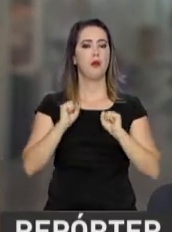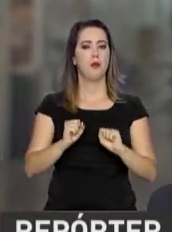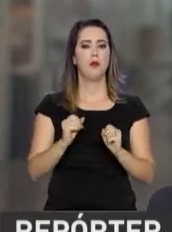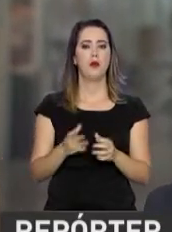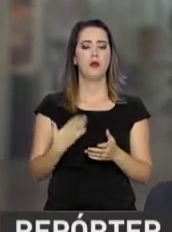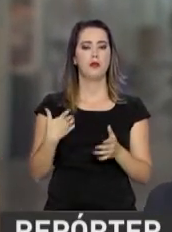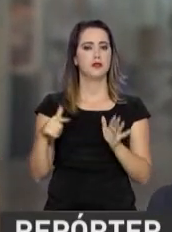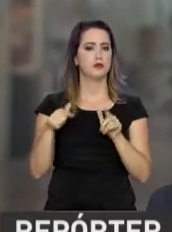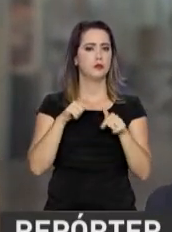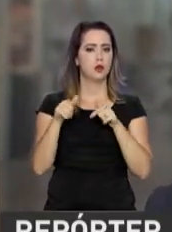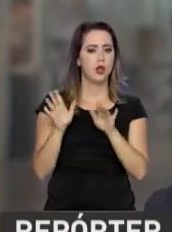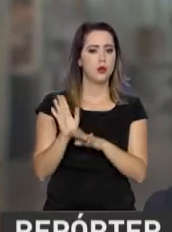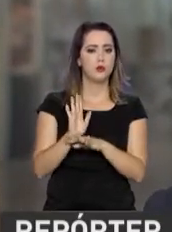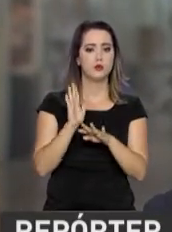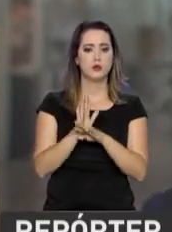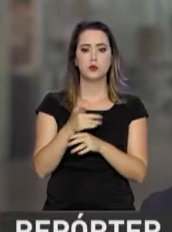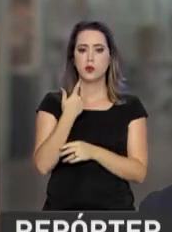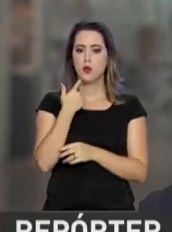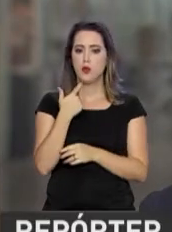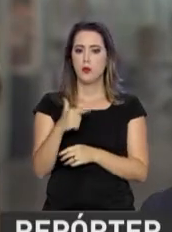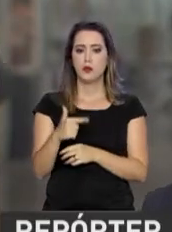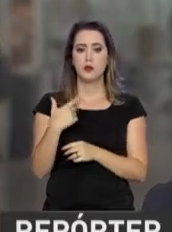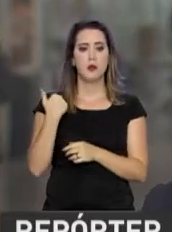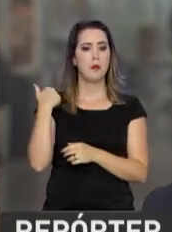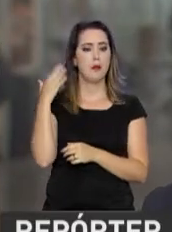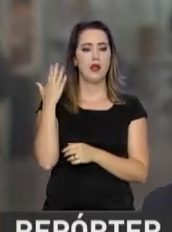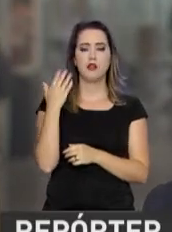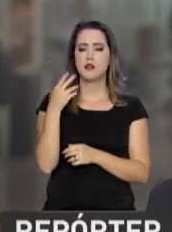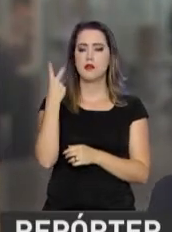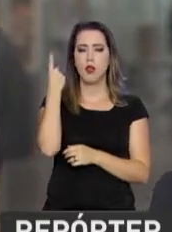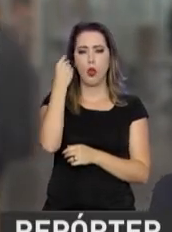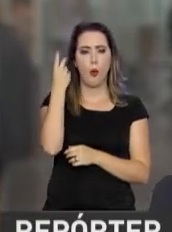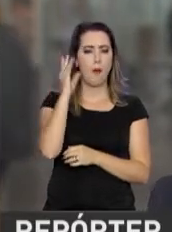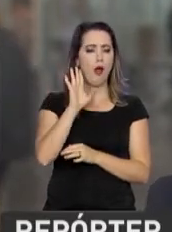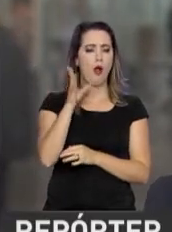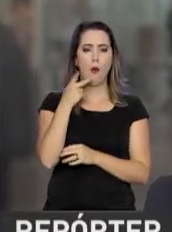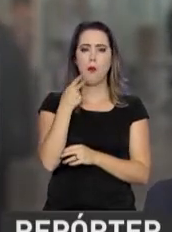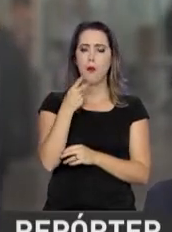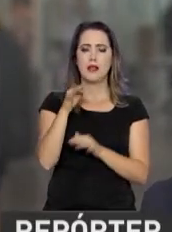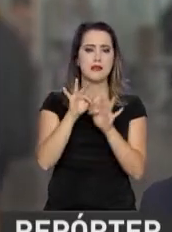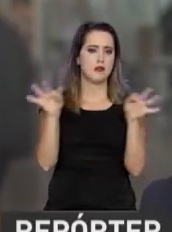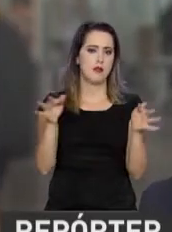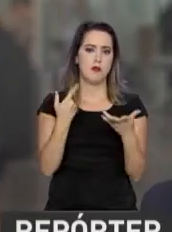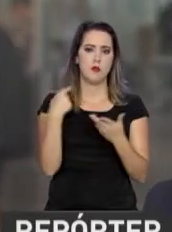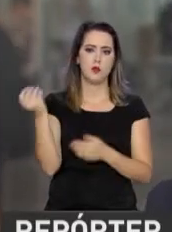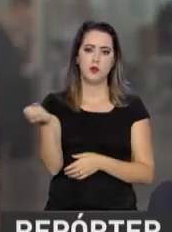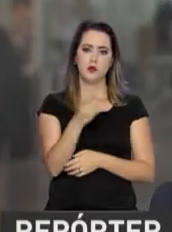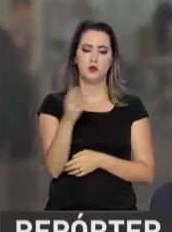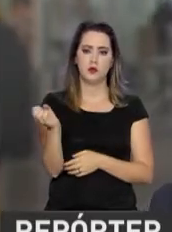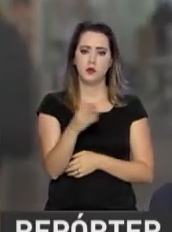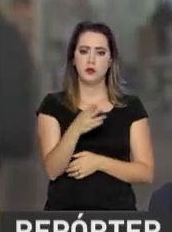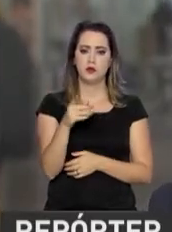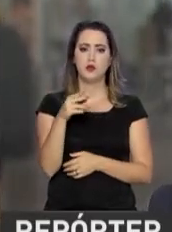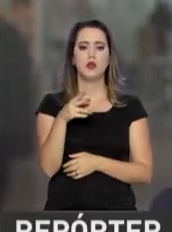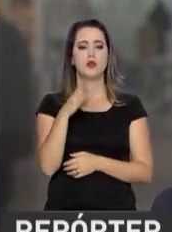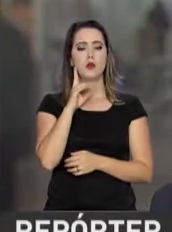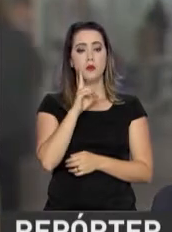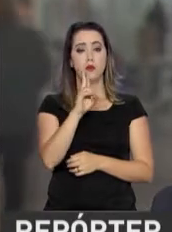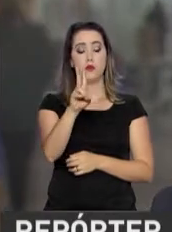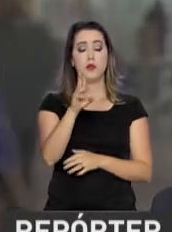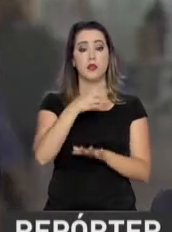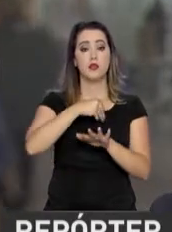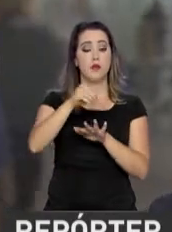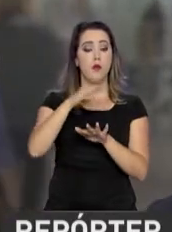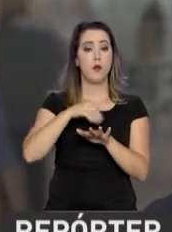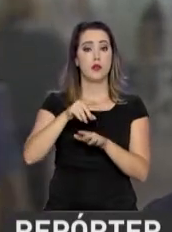nós traremos uma linguagem mais cidadã mais interativa com várias novidades não vai poder ver as informações em